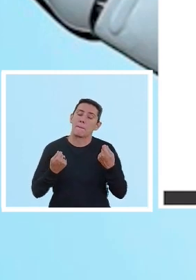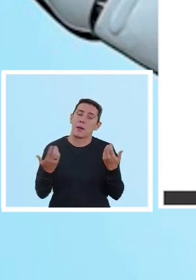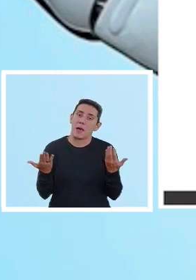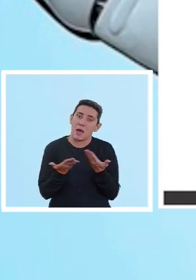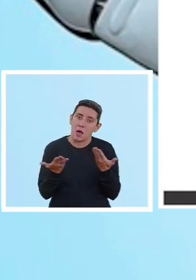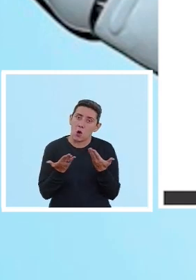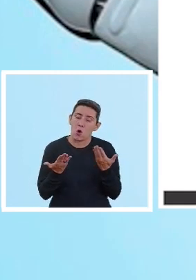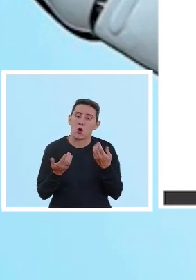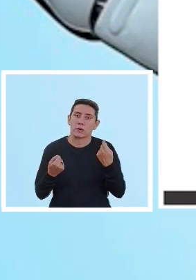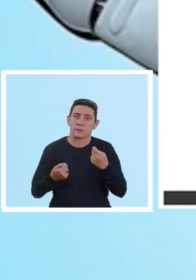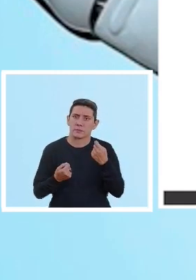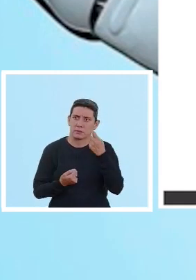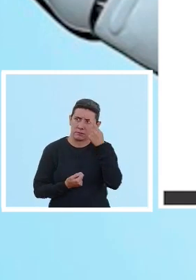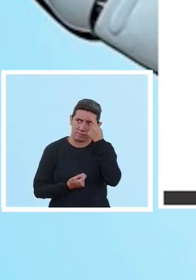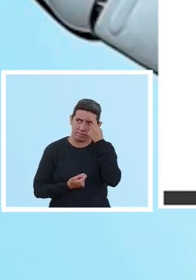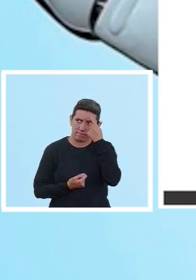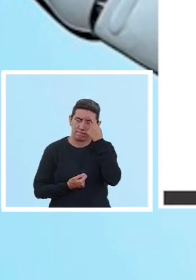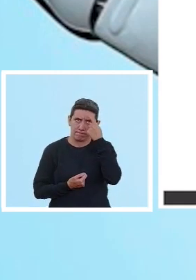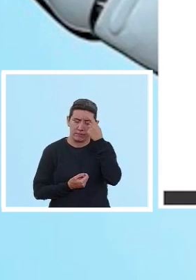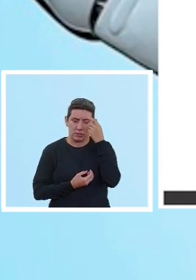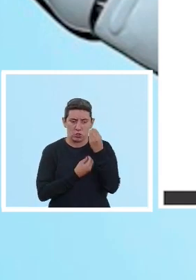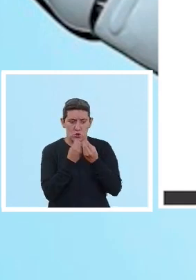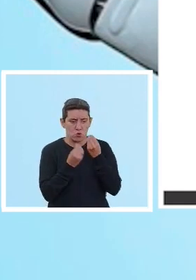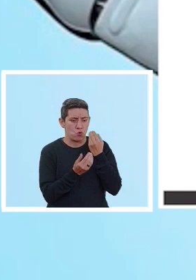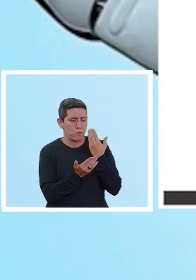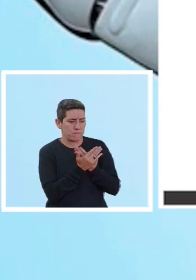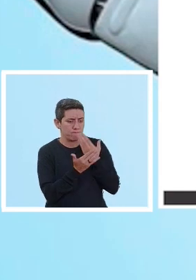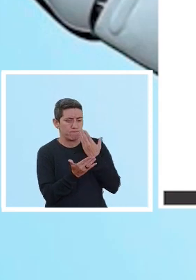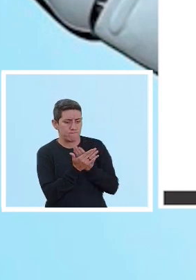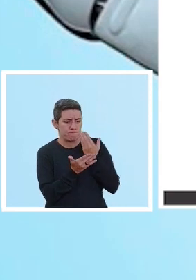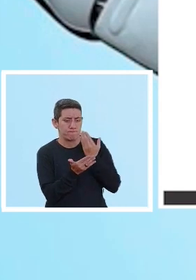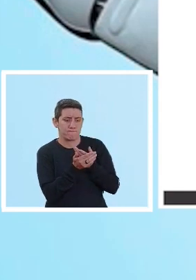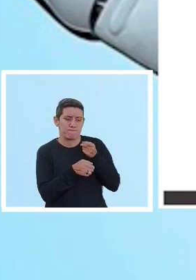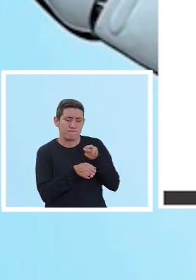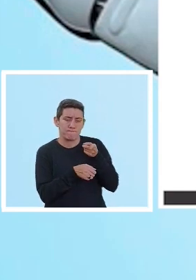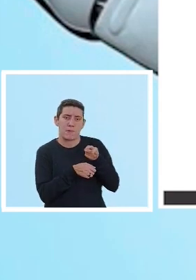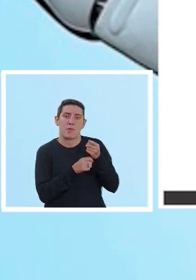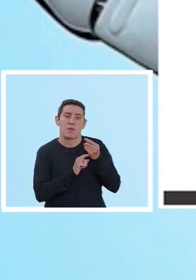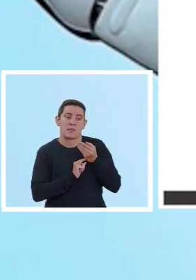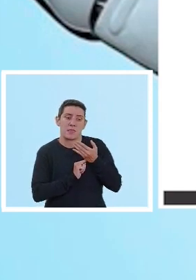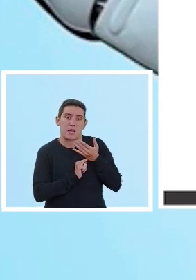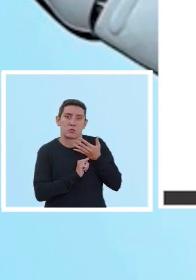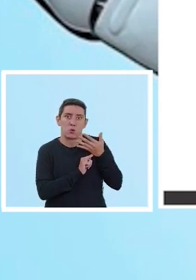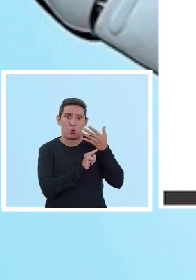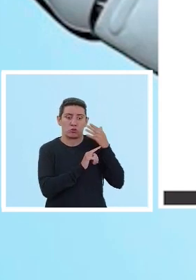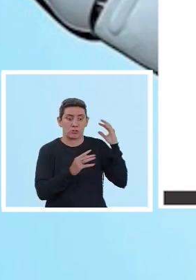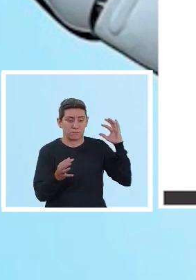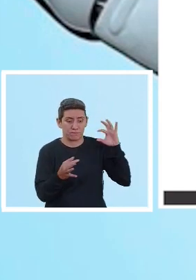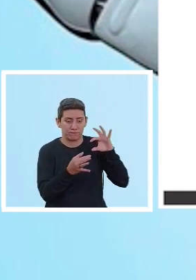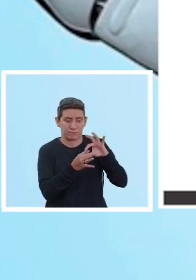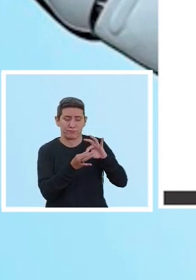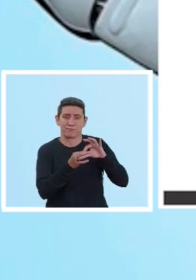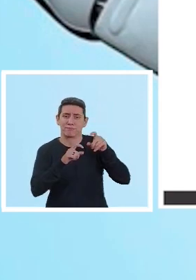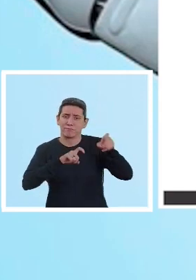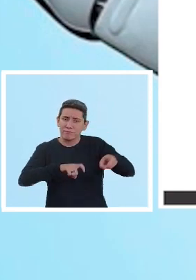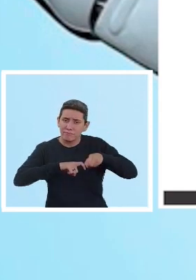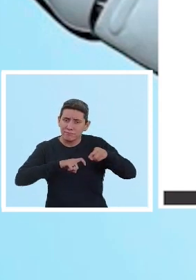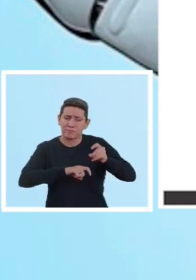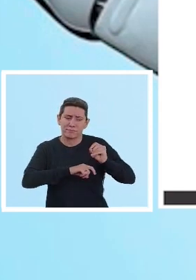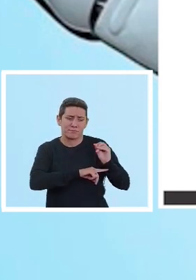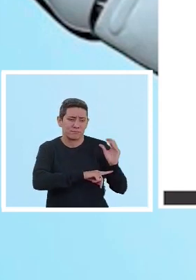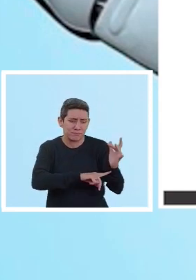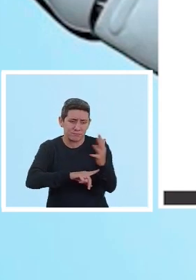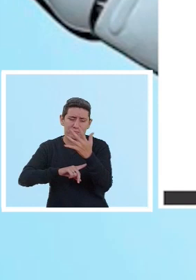uma maior maturidade da tecnologia para no campo principalmente na agricultura na pecuária